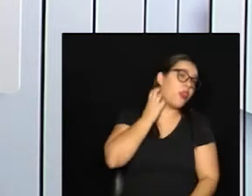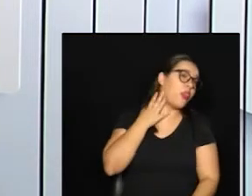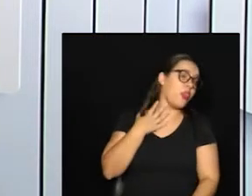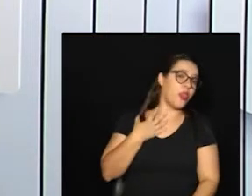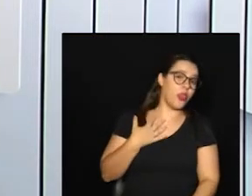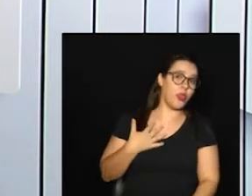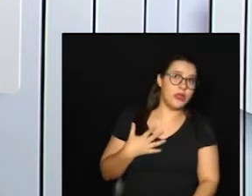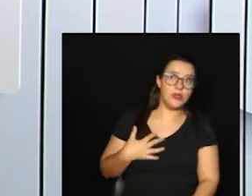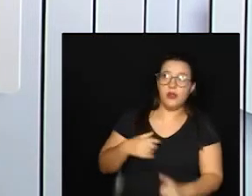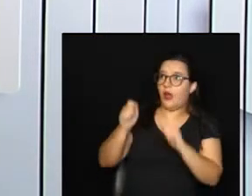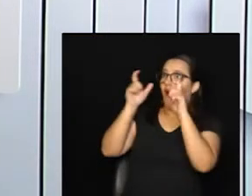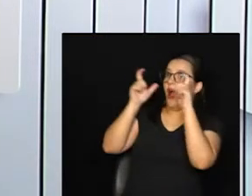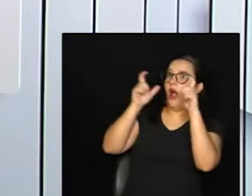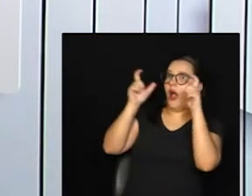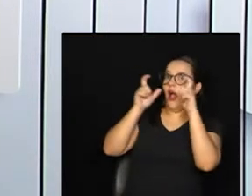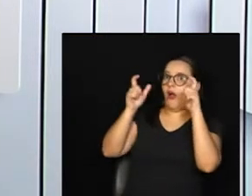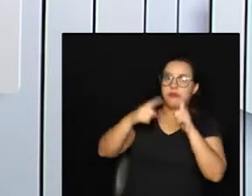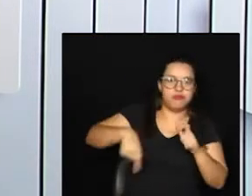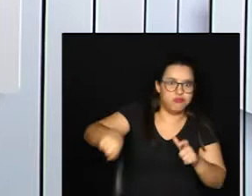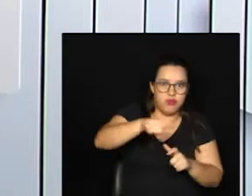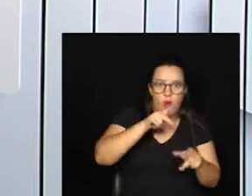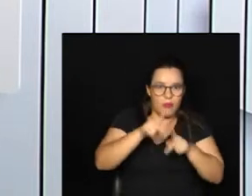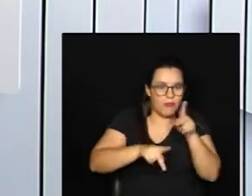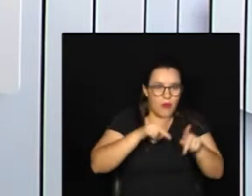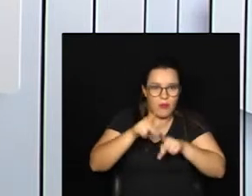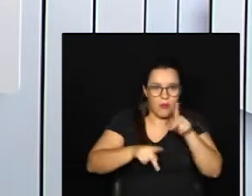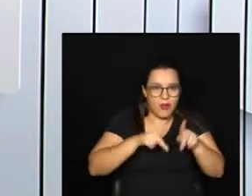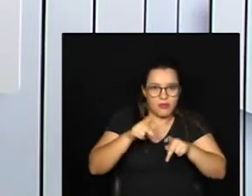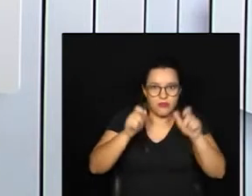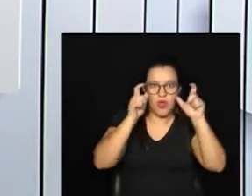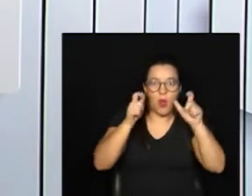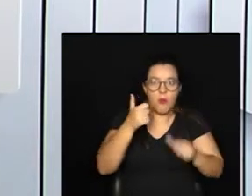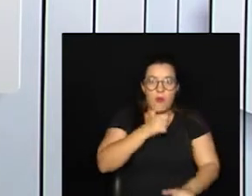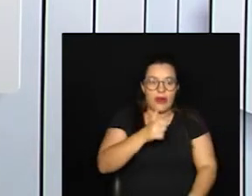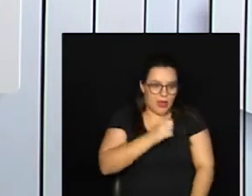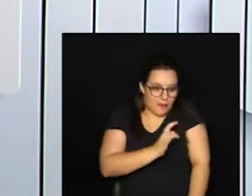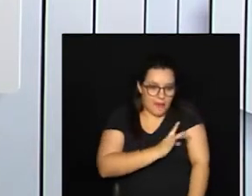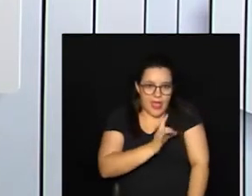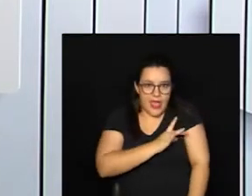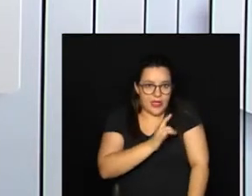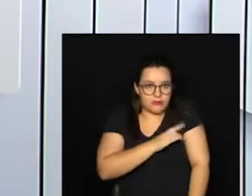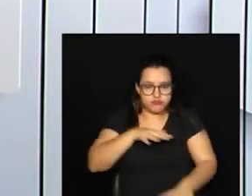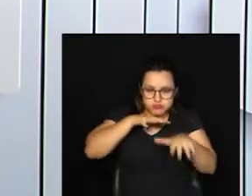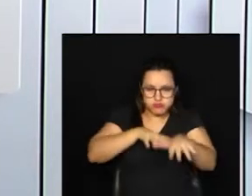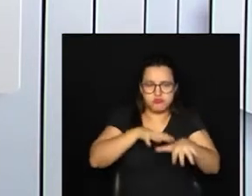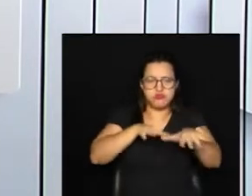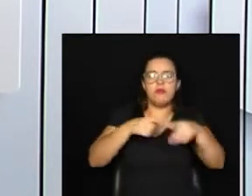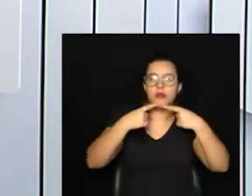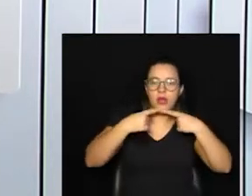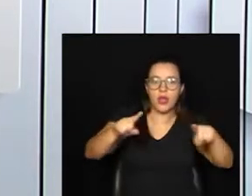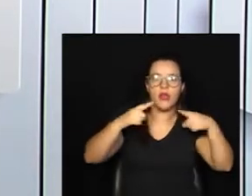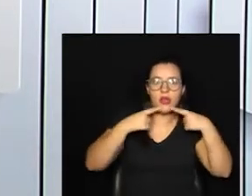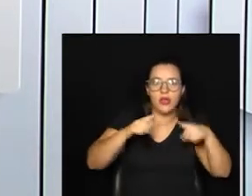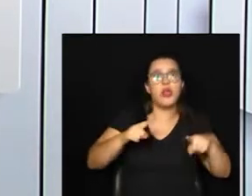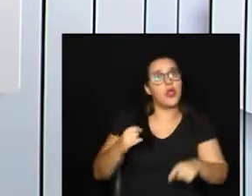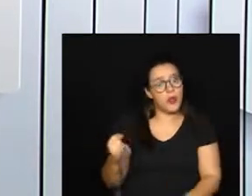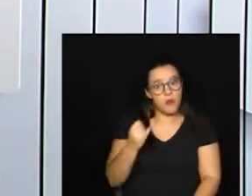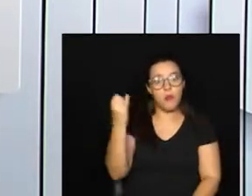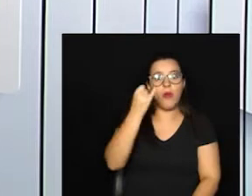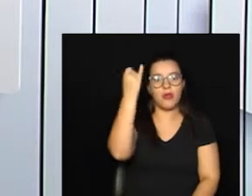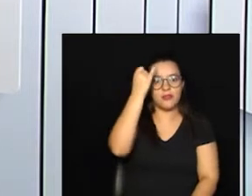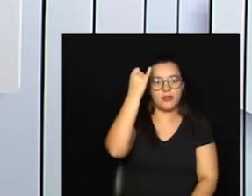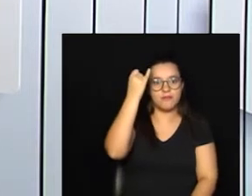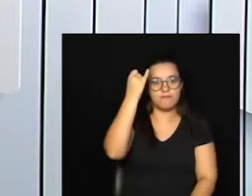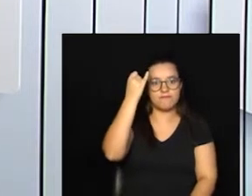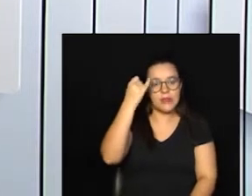público. E claro que chocou toda a sociedade, as mulheres fizeram movimentos interessantes e importantes, e